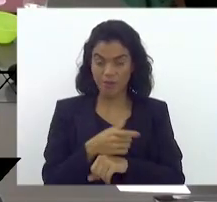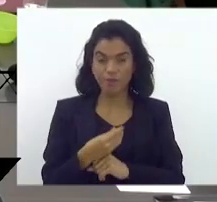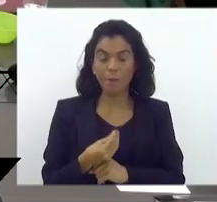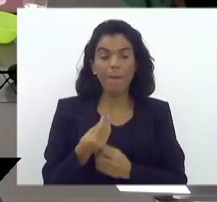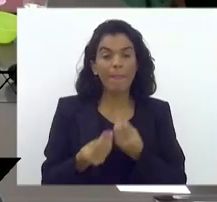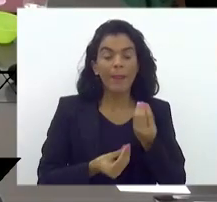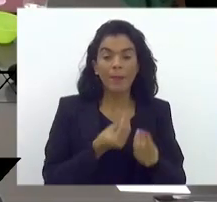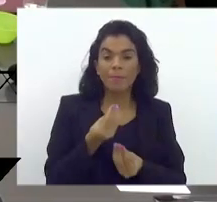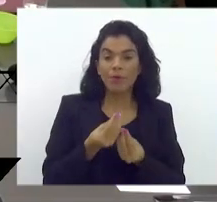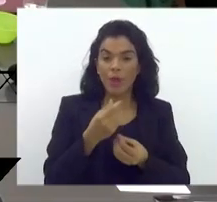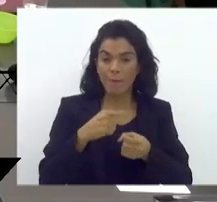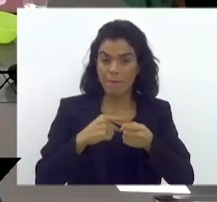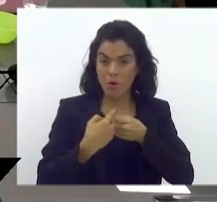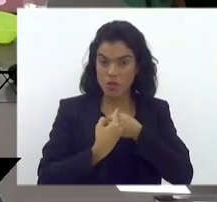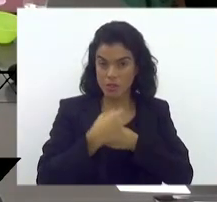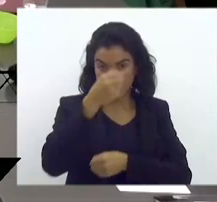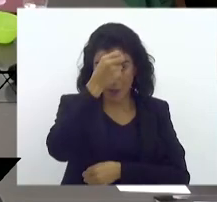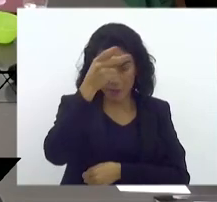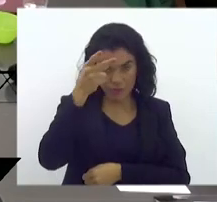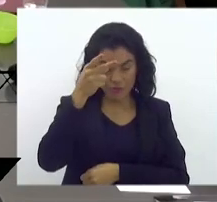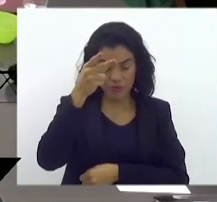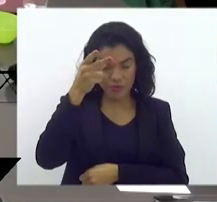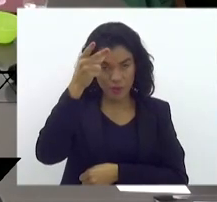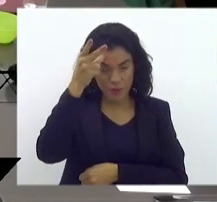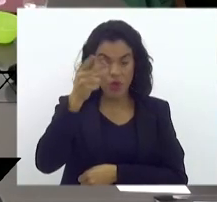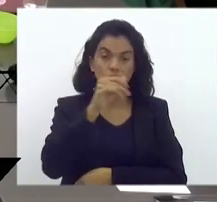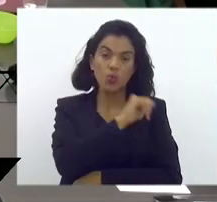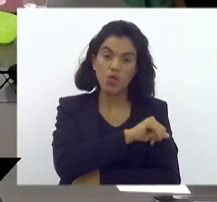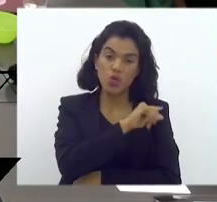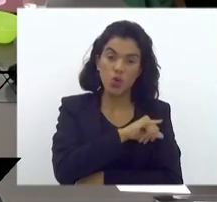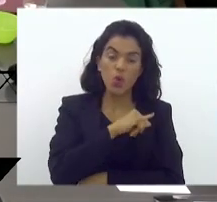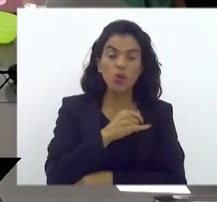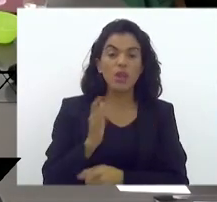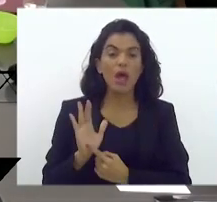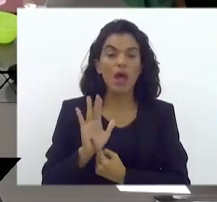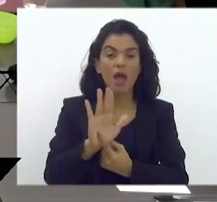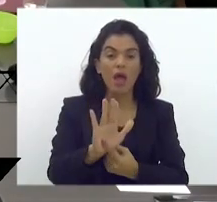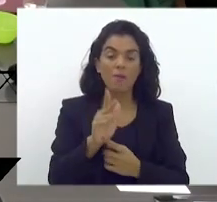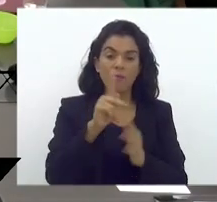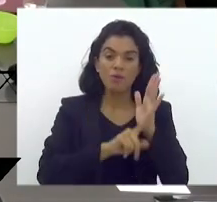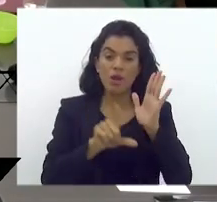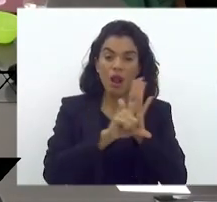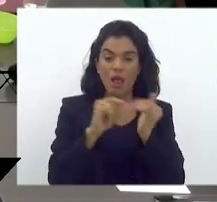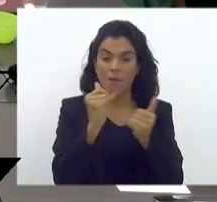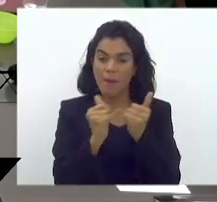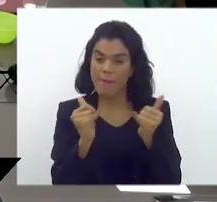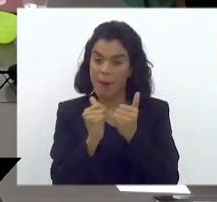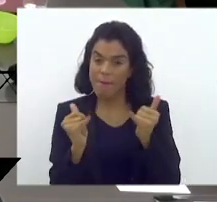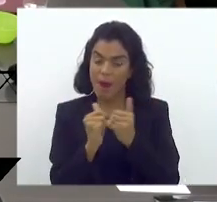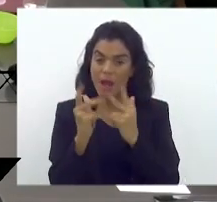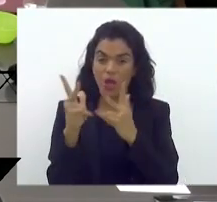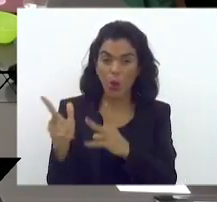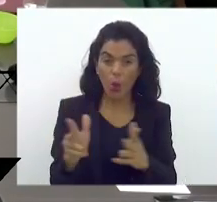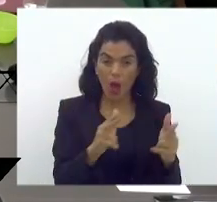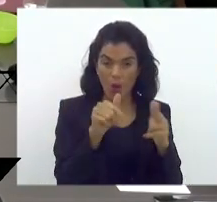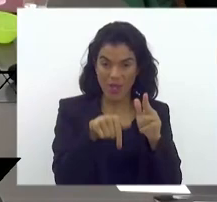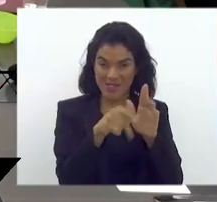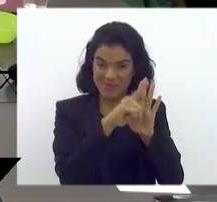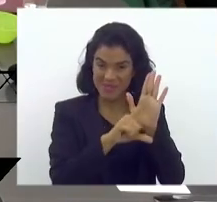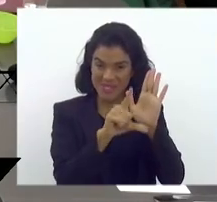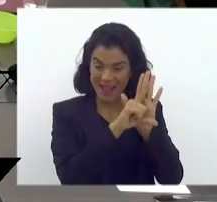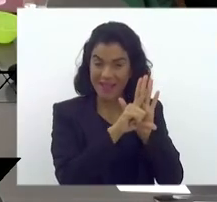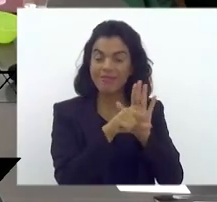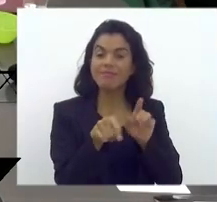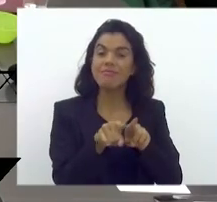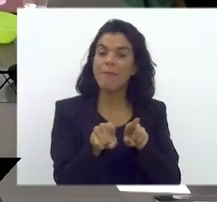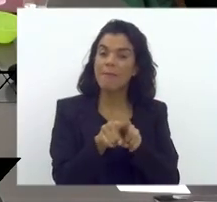diversos municípios do Estado do Rio de Janeiro estão apresentando projetos similares nas câmaras municipais possibilitando as prefeituras de aportarem